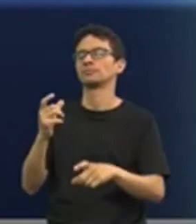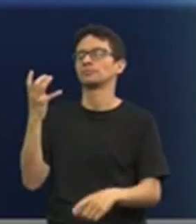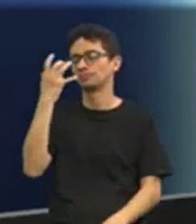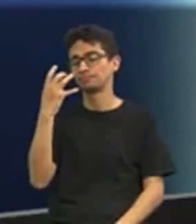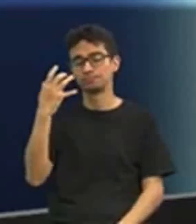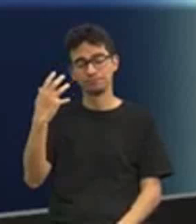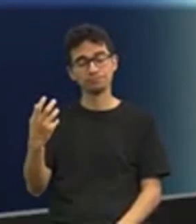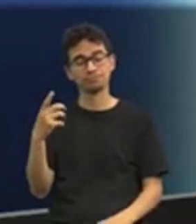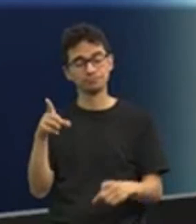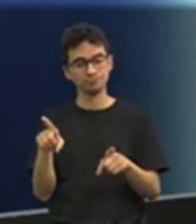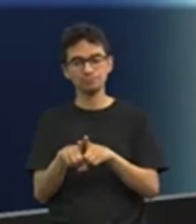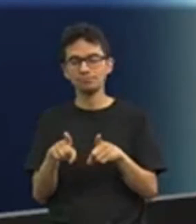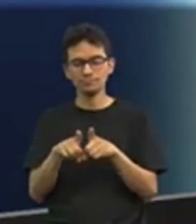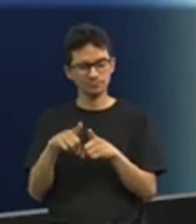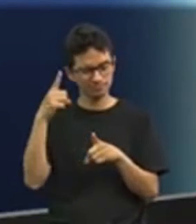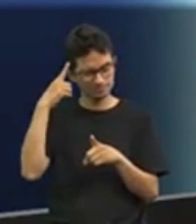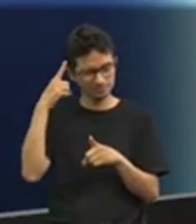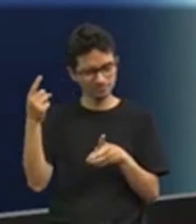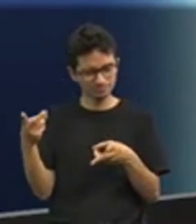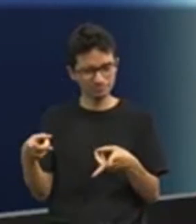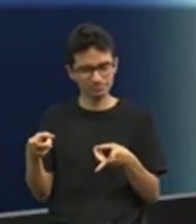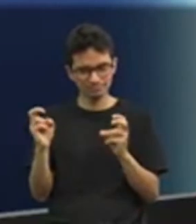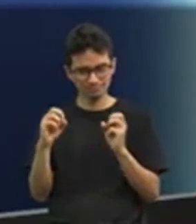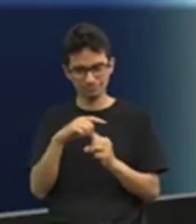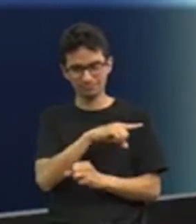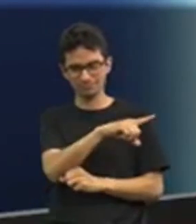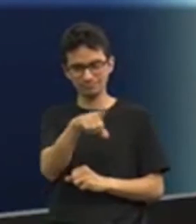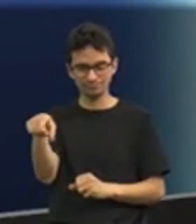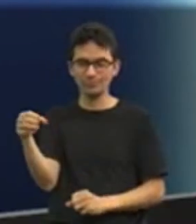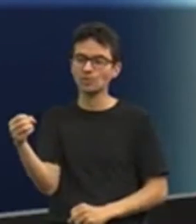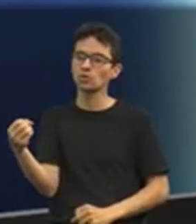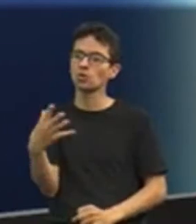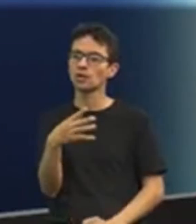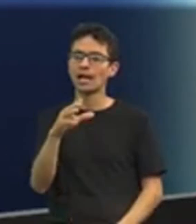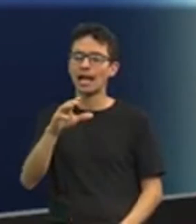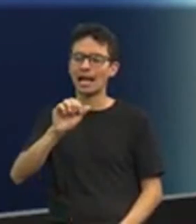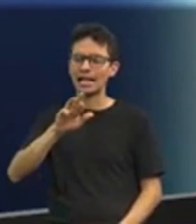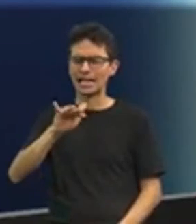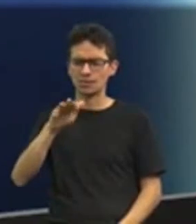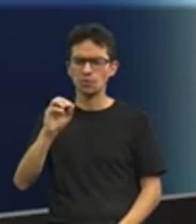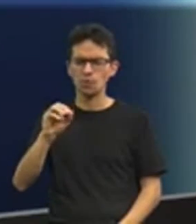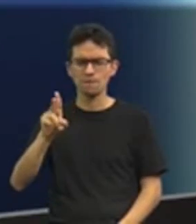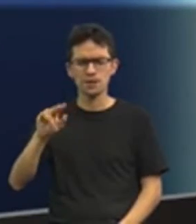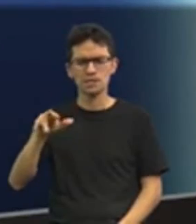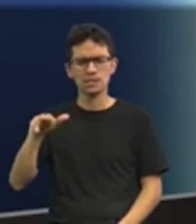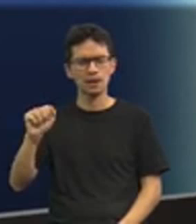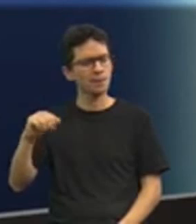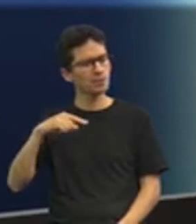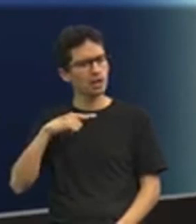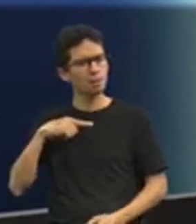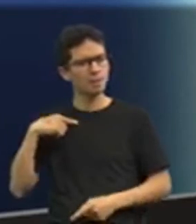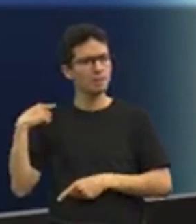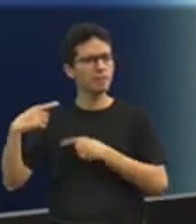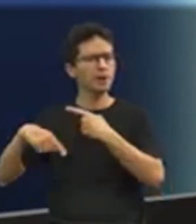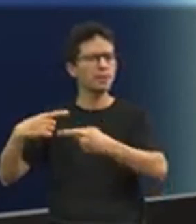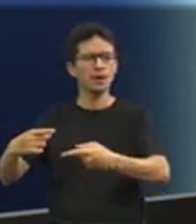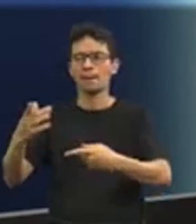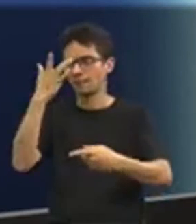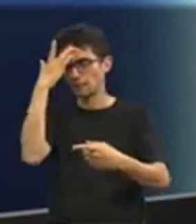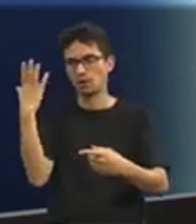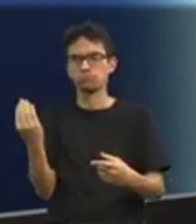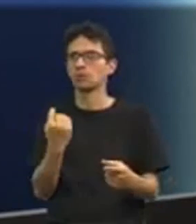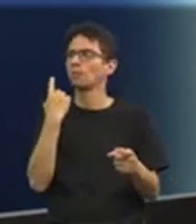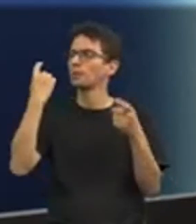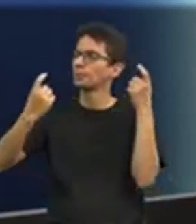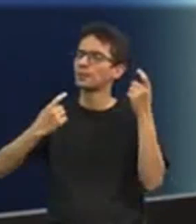respectivamente também não tem o seguinte modernismo o Érico Veríssimo tá lá no modernismo segunda geração aquele pessoal tá muito